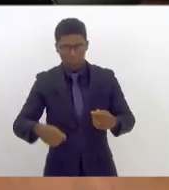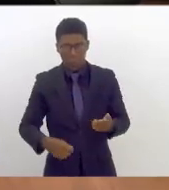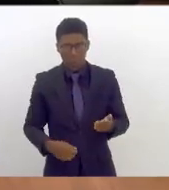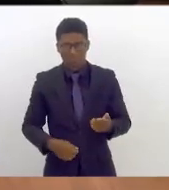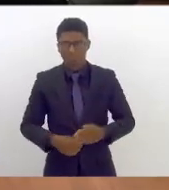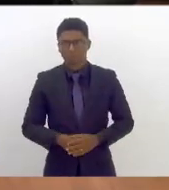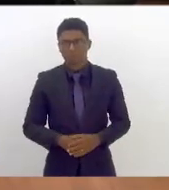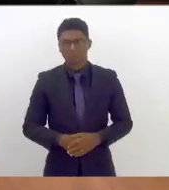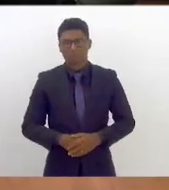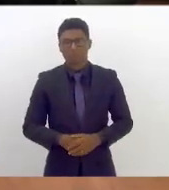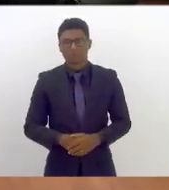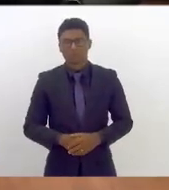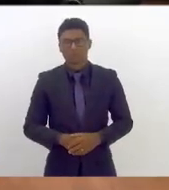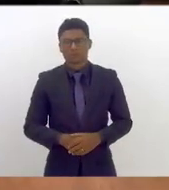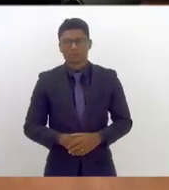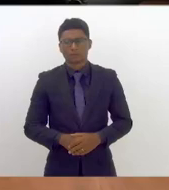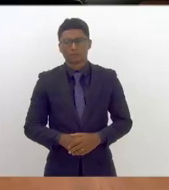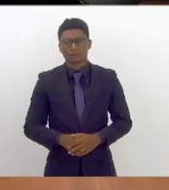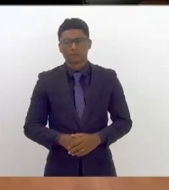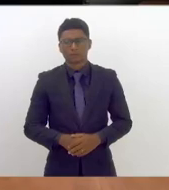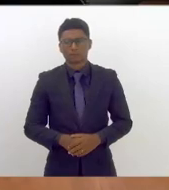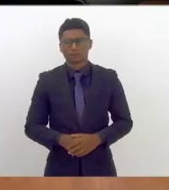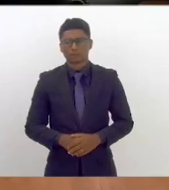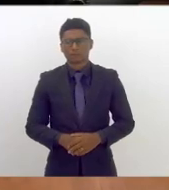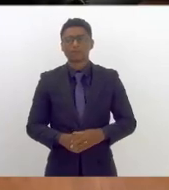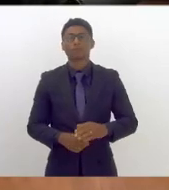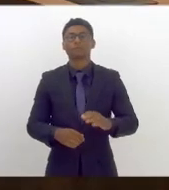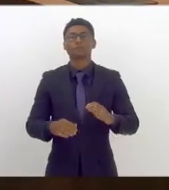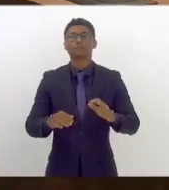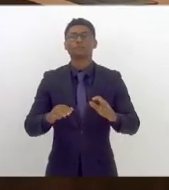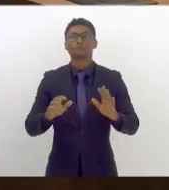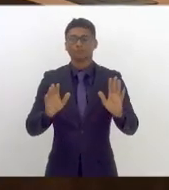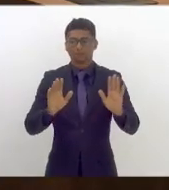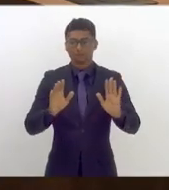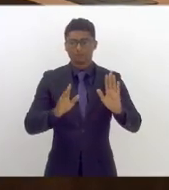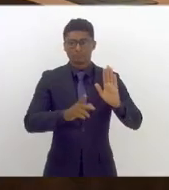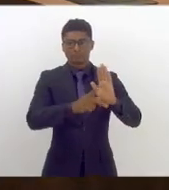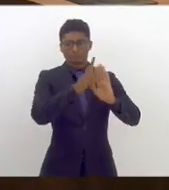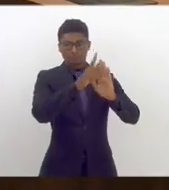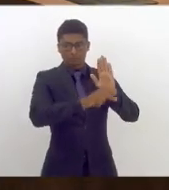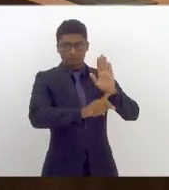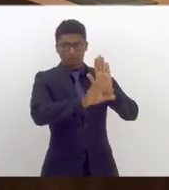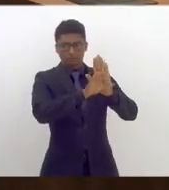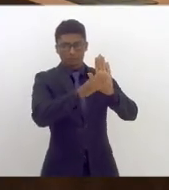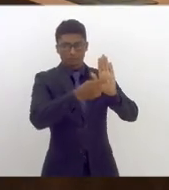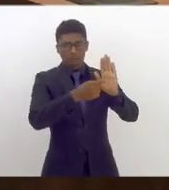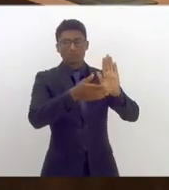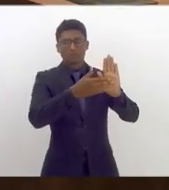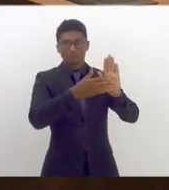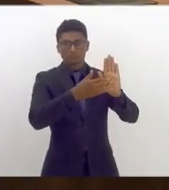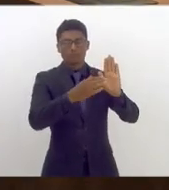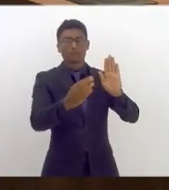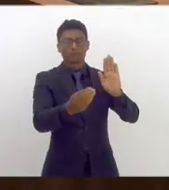Não vou fazer. Presidente. Deputado Luiz. O projeto veio à pauta,